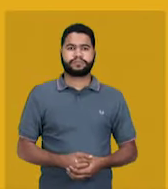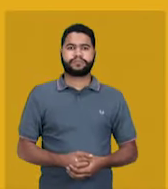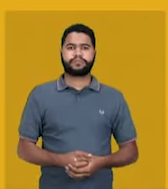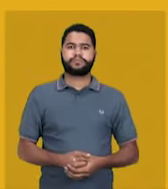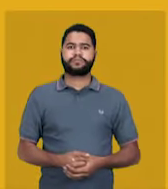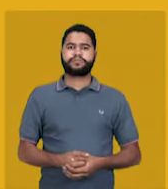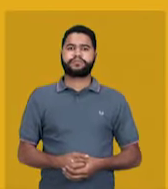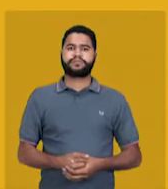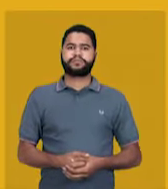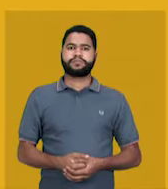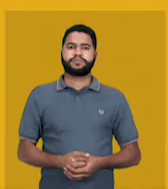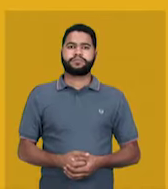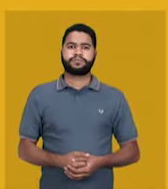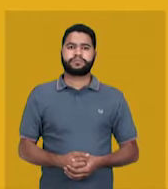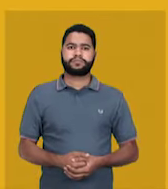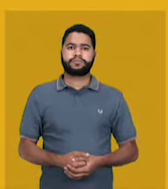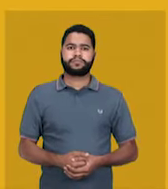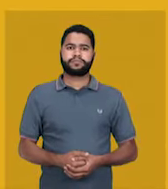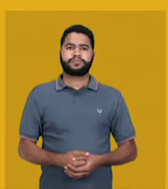Opa.